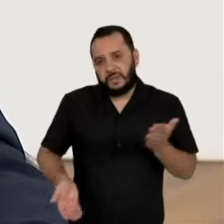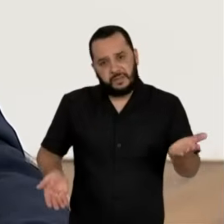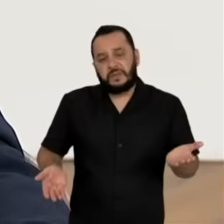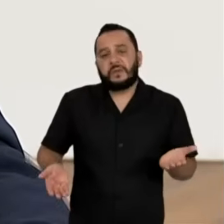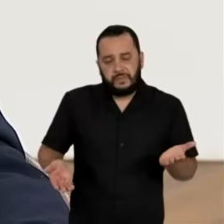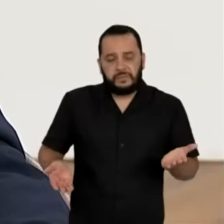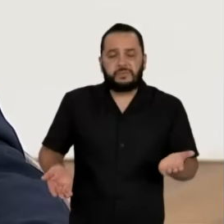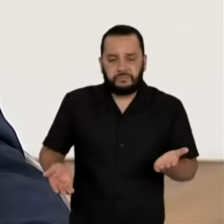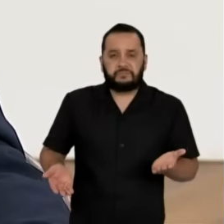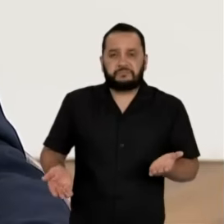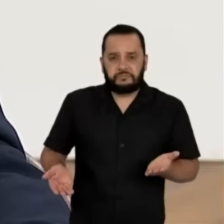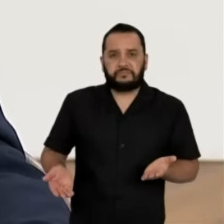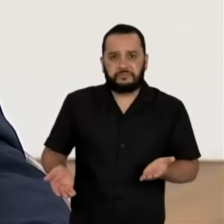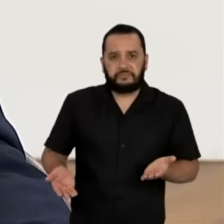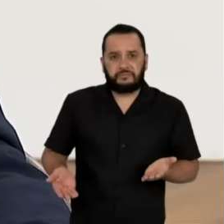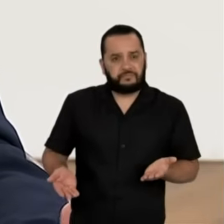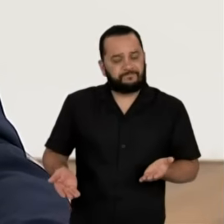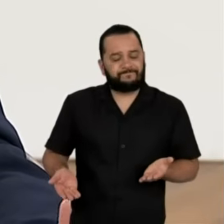possam acontecer.